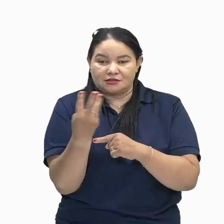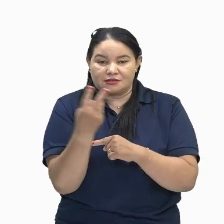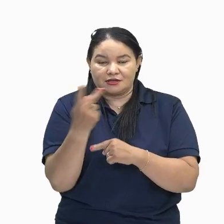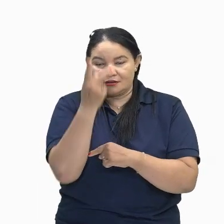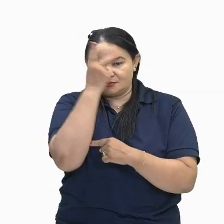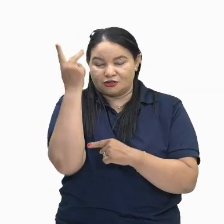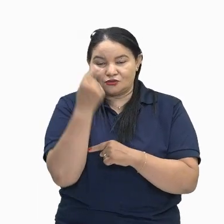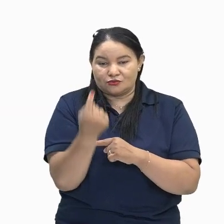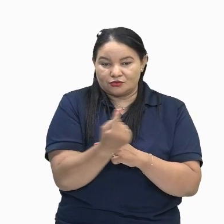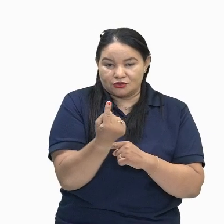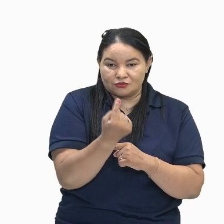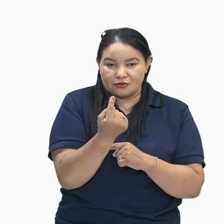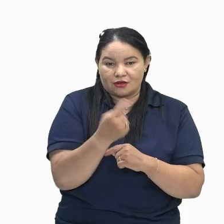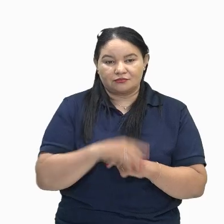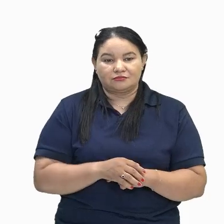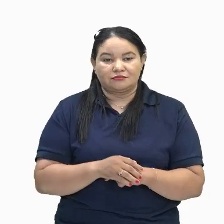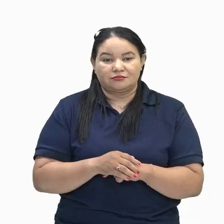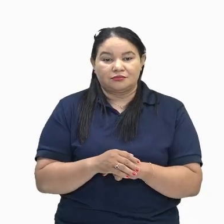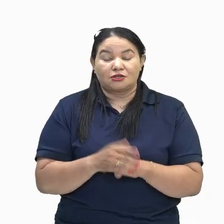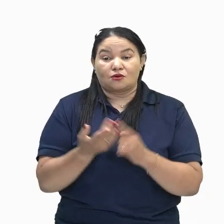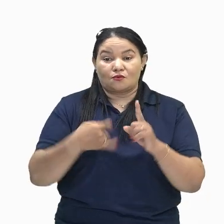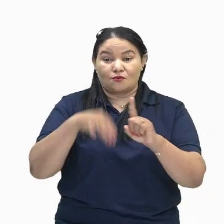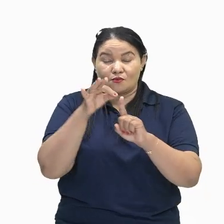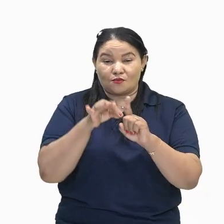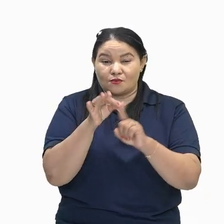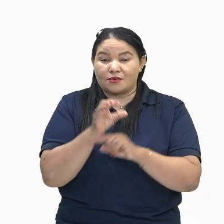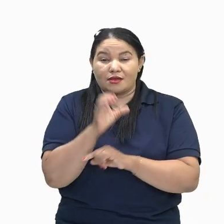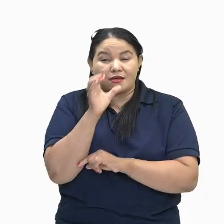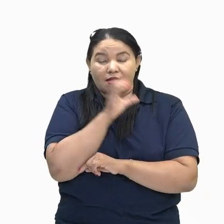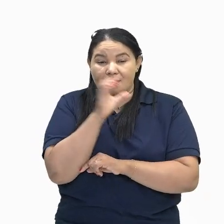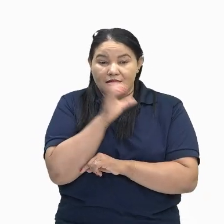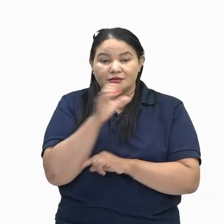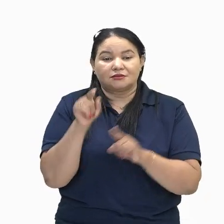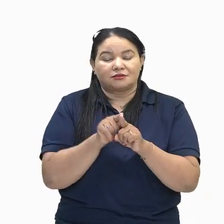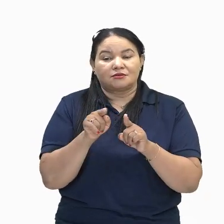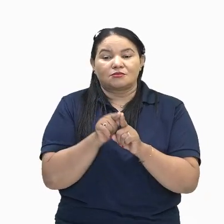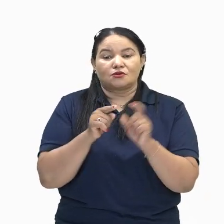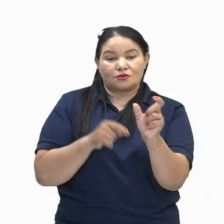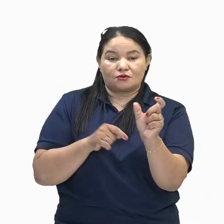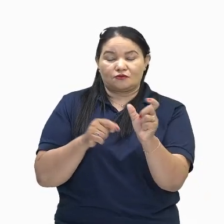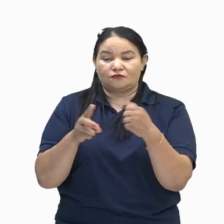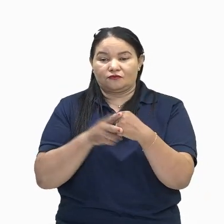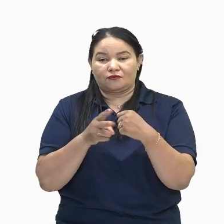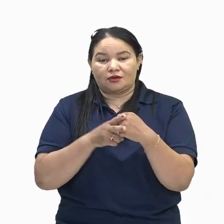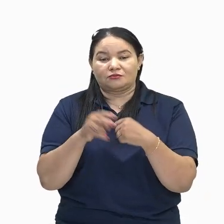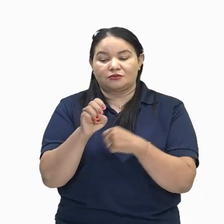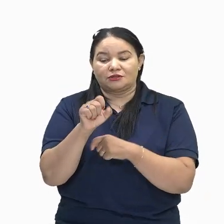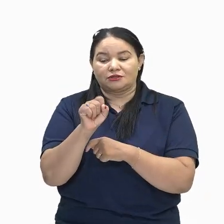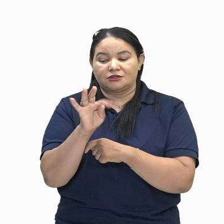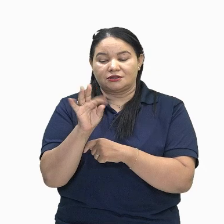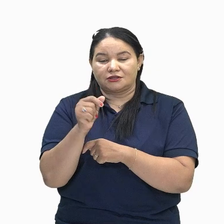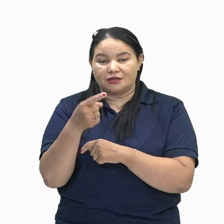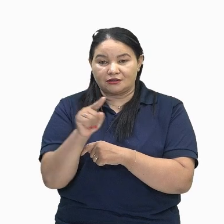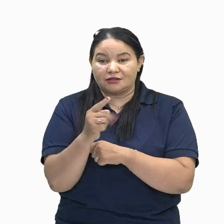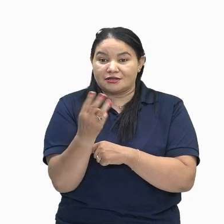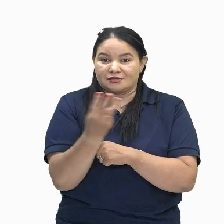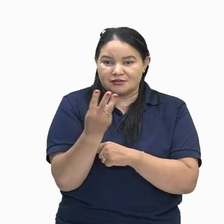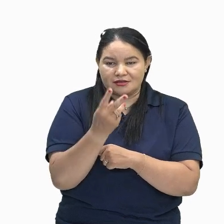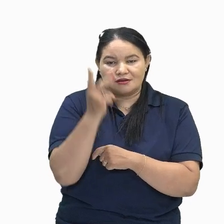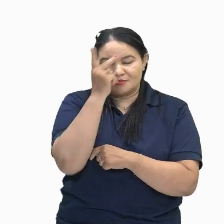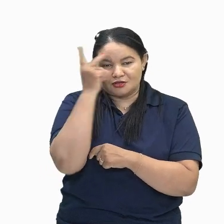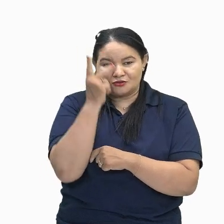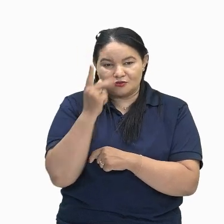singular. Está muito quente, o verbo está indicando o fenômeno natural, olha só, terceira pessoa do singular, certo? Ideia de